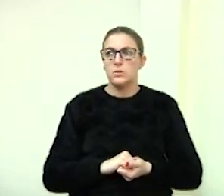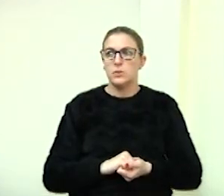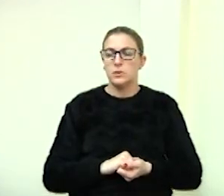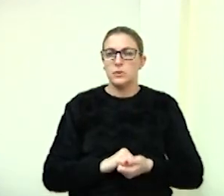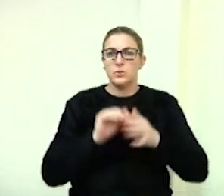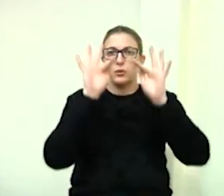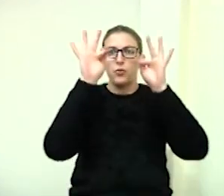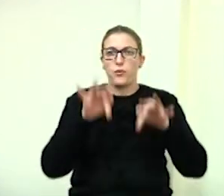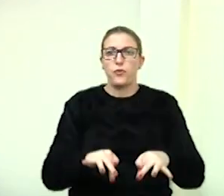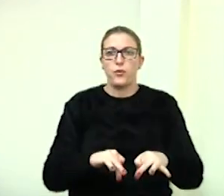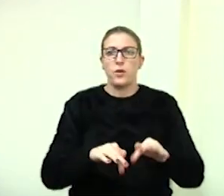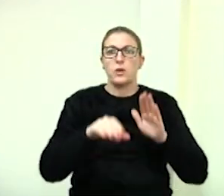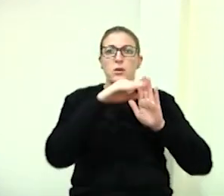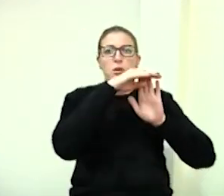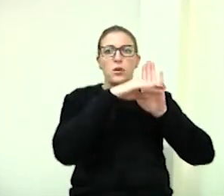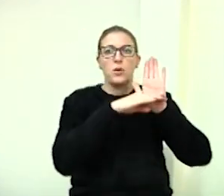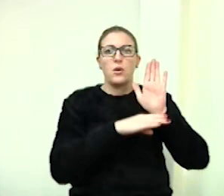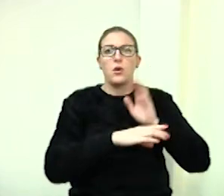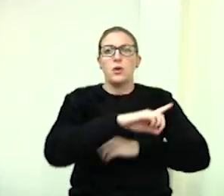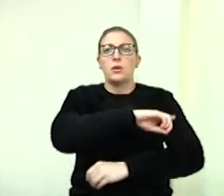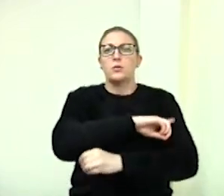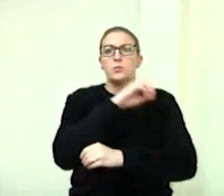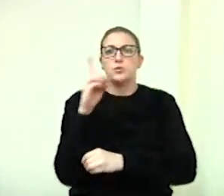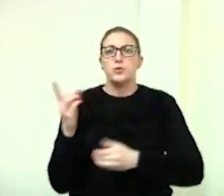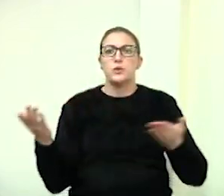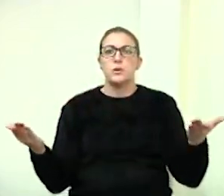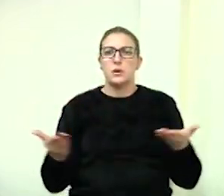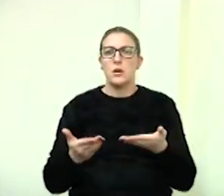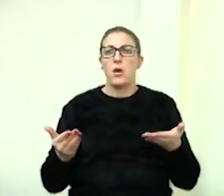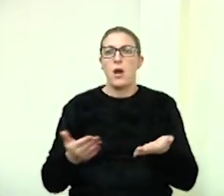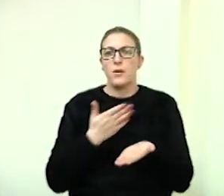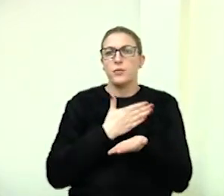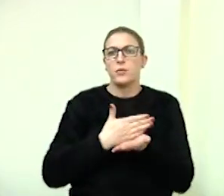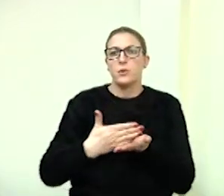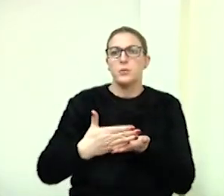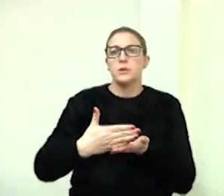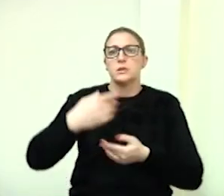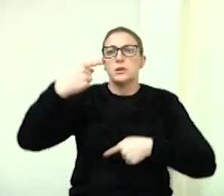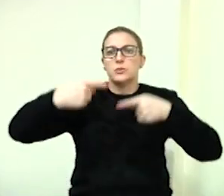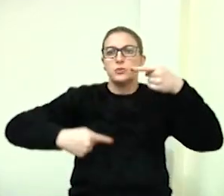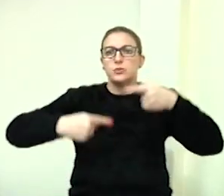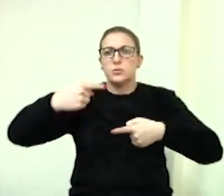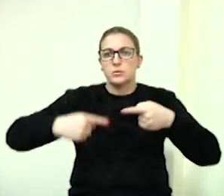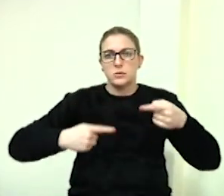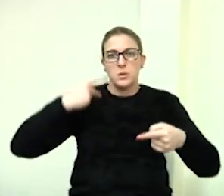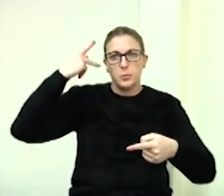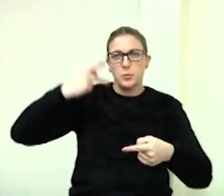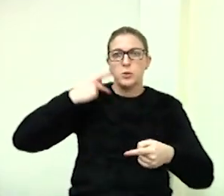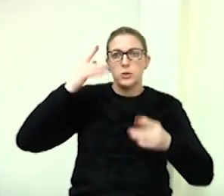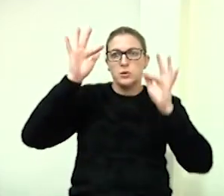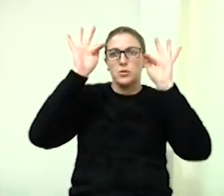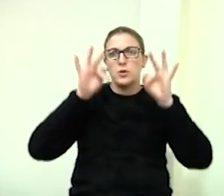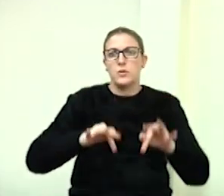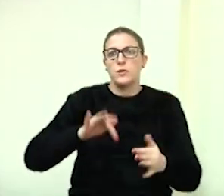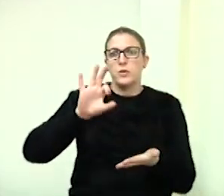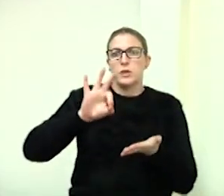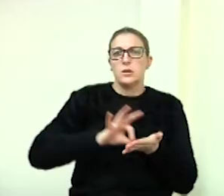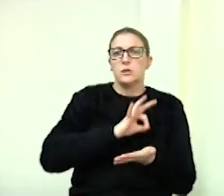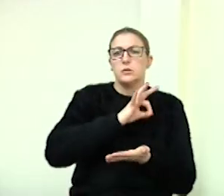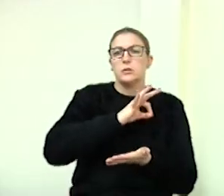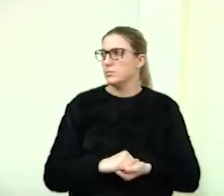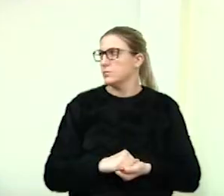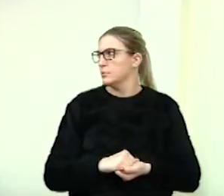Encerrada a ordem do dia. Estamos encaminhando ao expediente político e encerradas as inscrições para o expediente político.